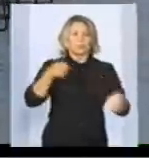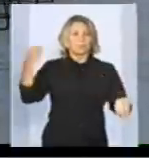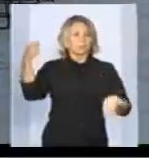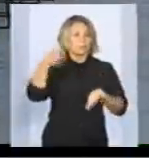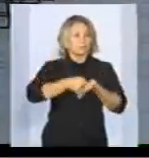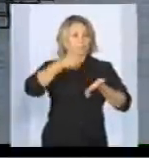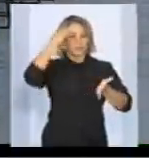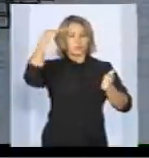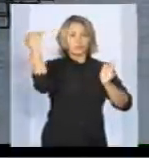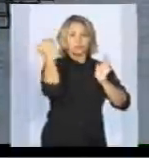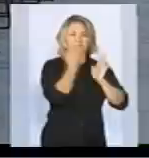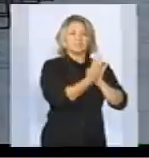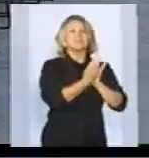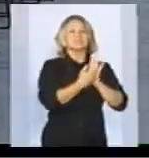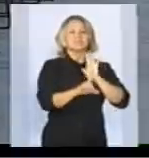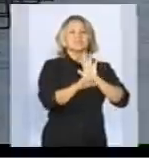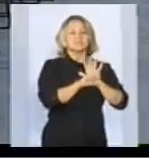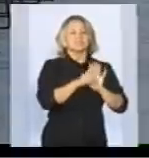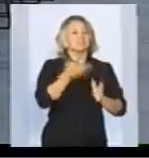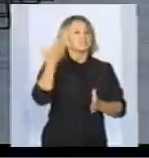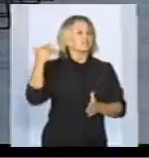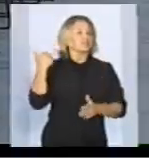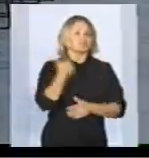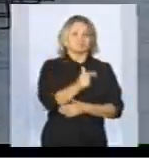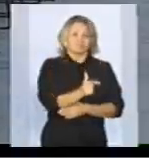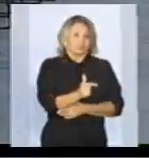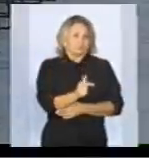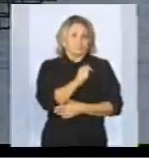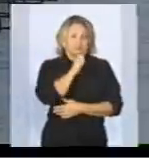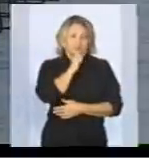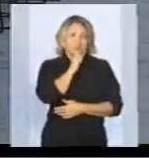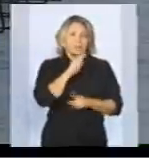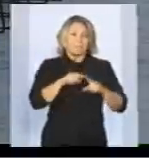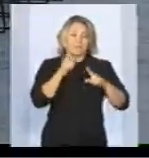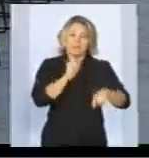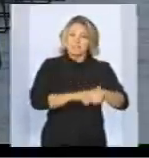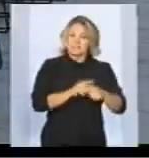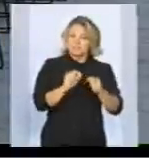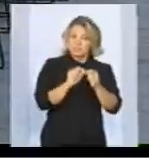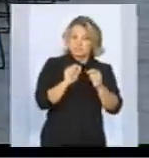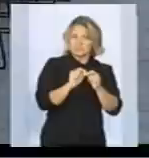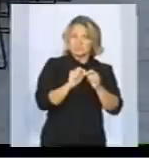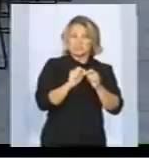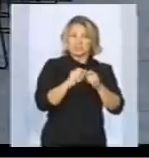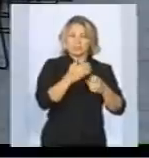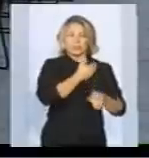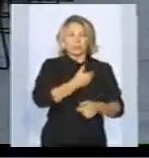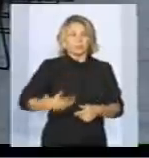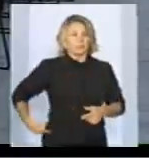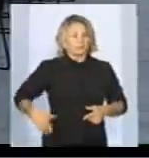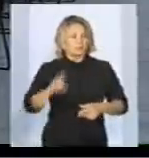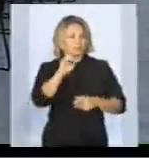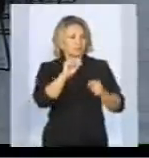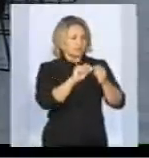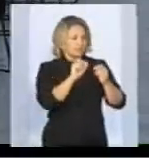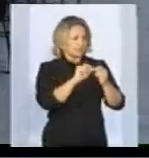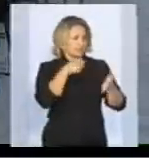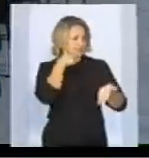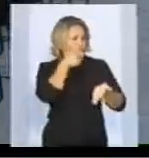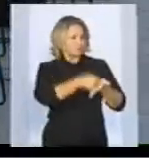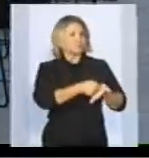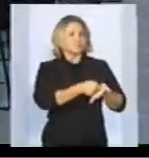obrigações que anteriormente não existiam contudo ao fazê-lo o estado apenas cumpriu o seu papel